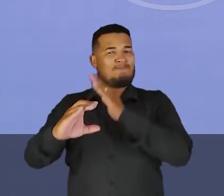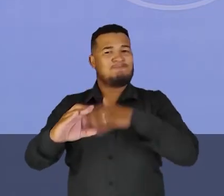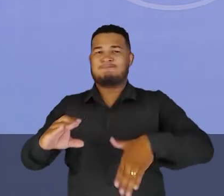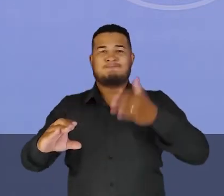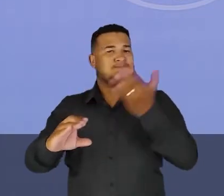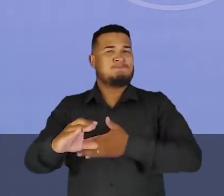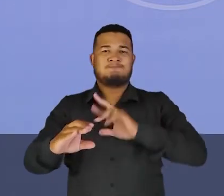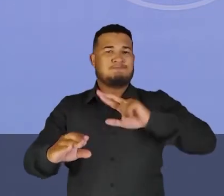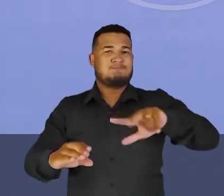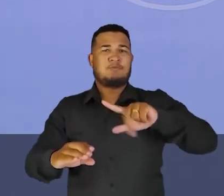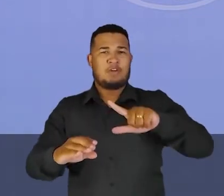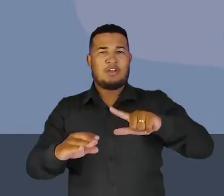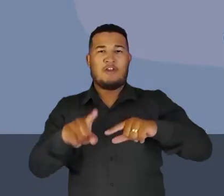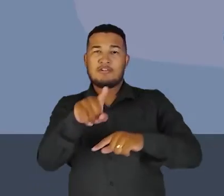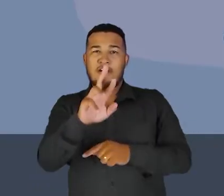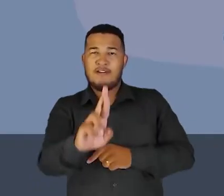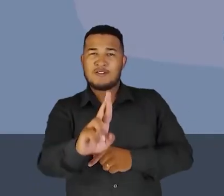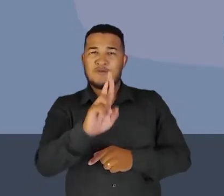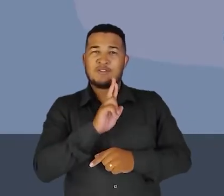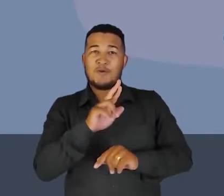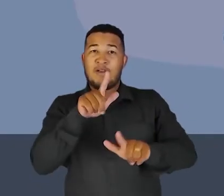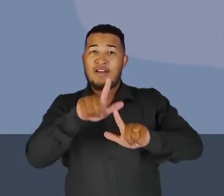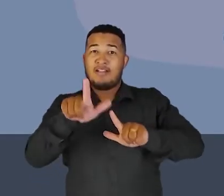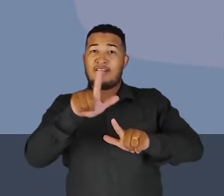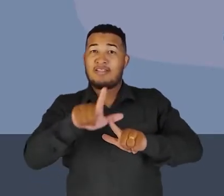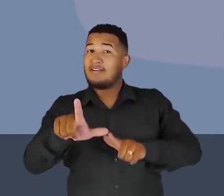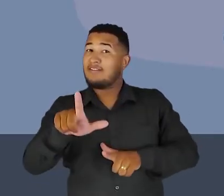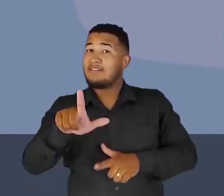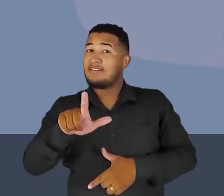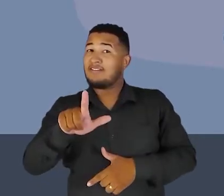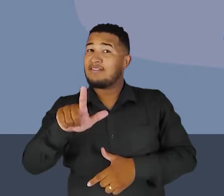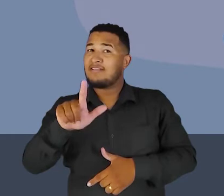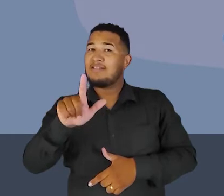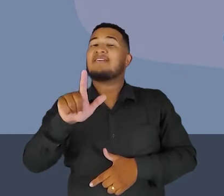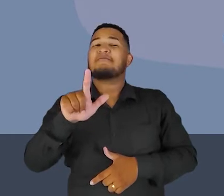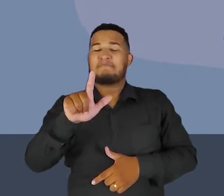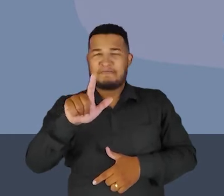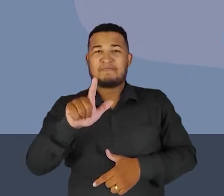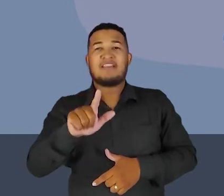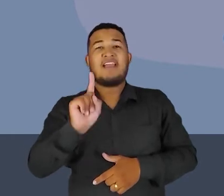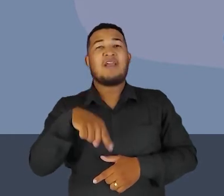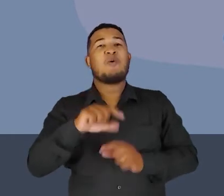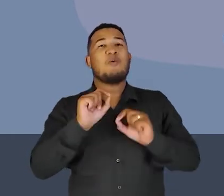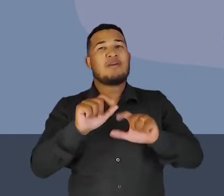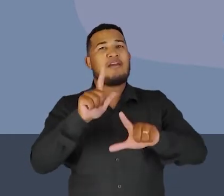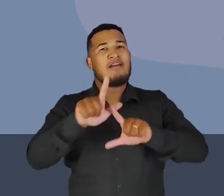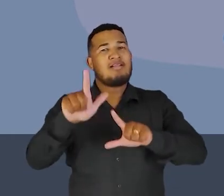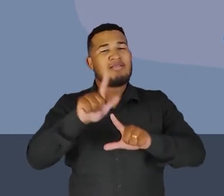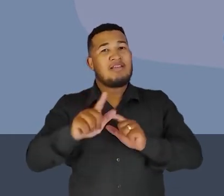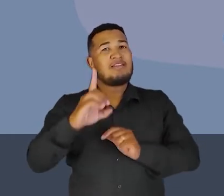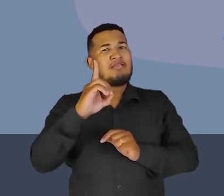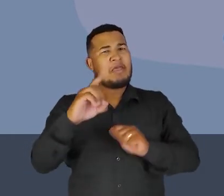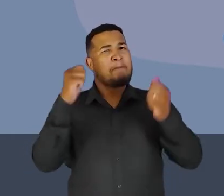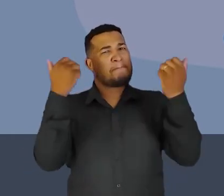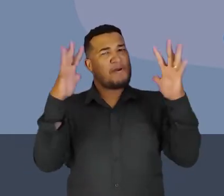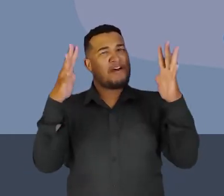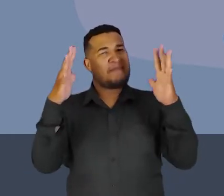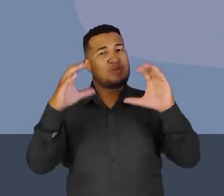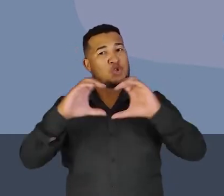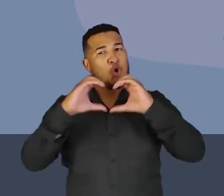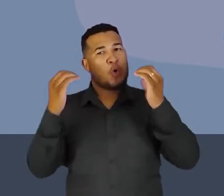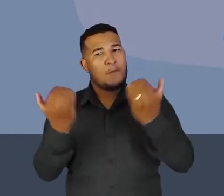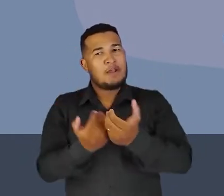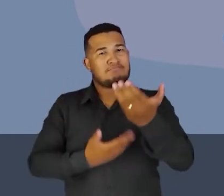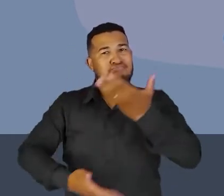C e parabéns para você que respondeu a letra B, a convivência comunitária. Isso aí, é